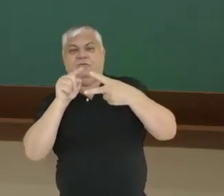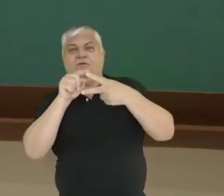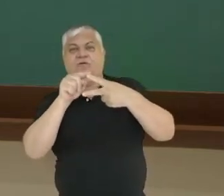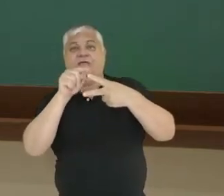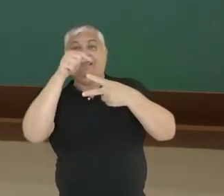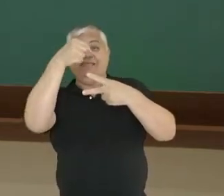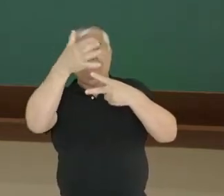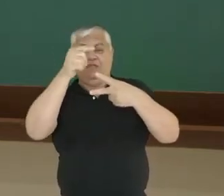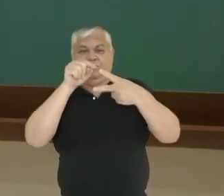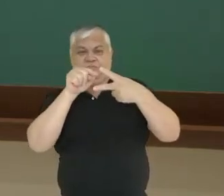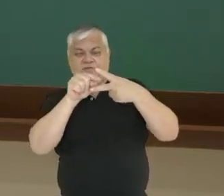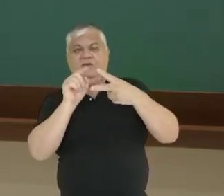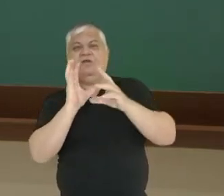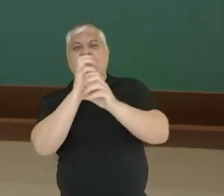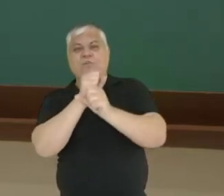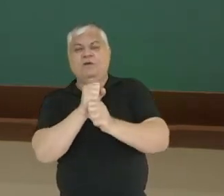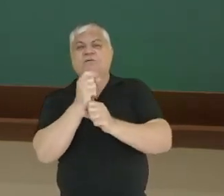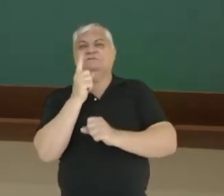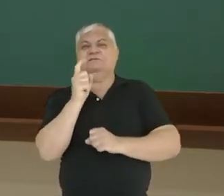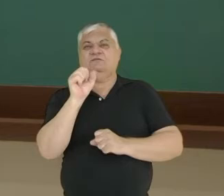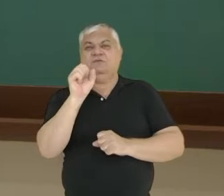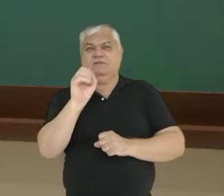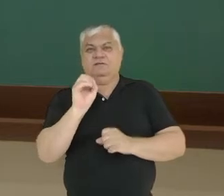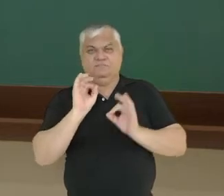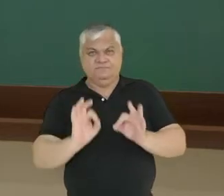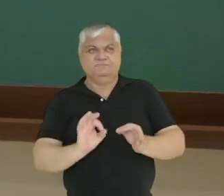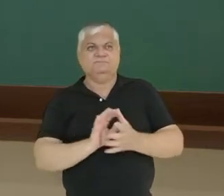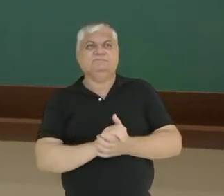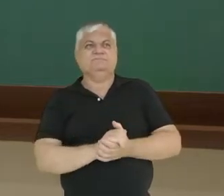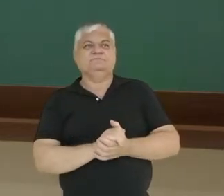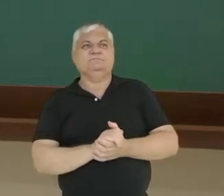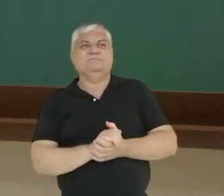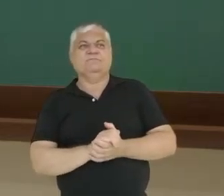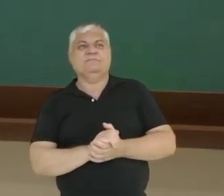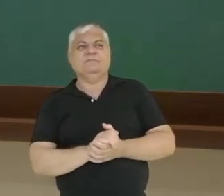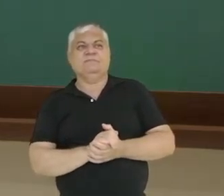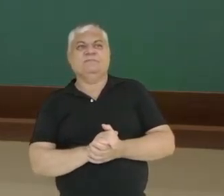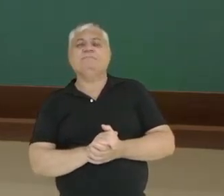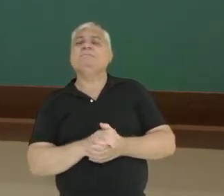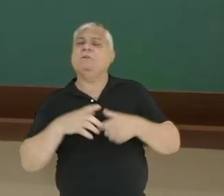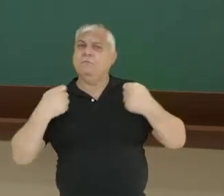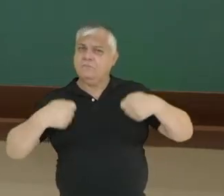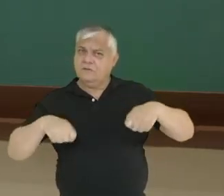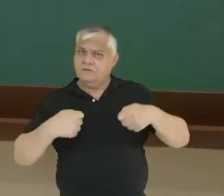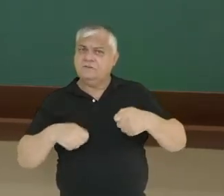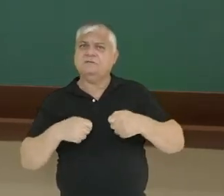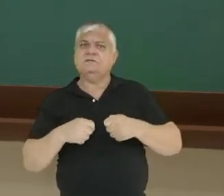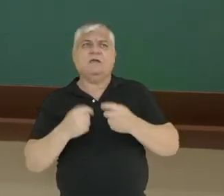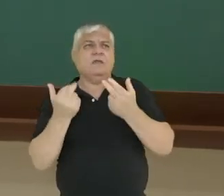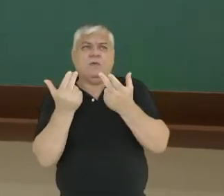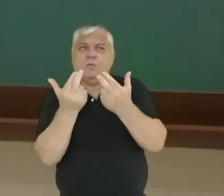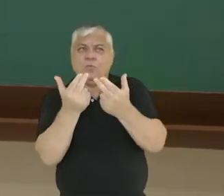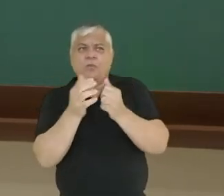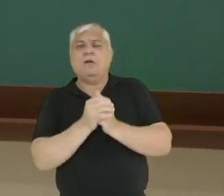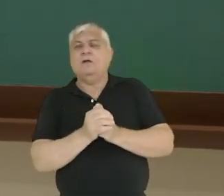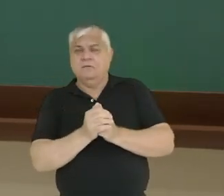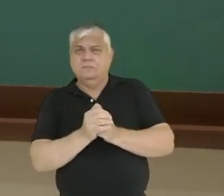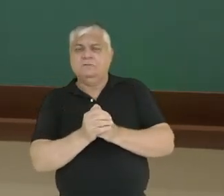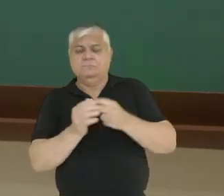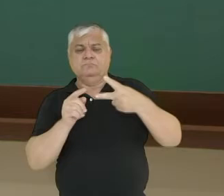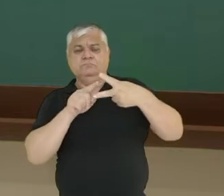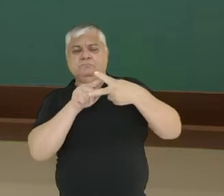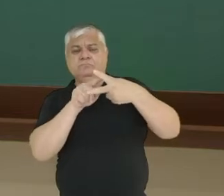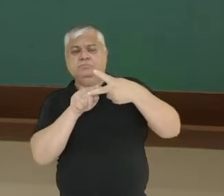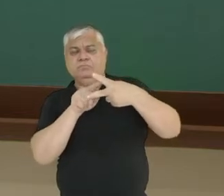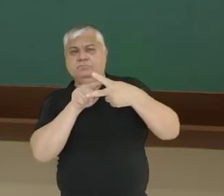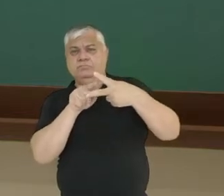ângulos é igual a 180. No polígono, isso tem que acontecer. O ângulo interno